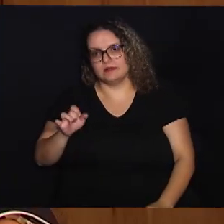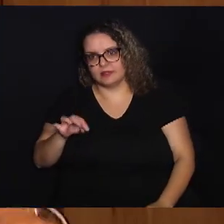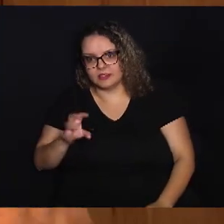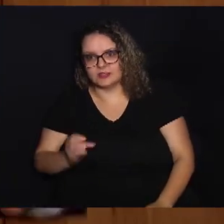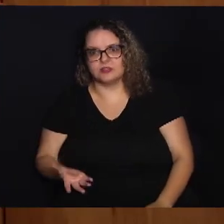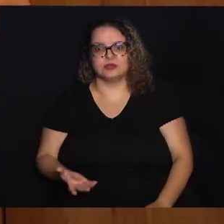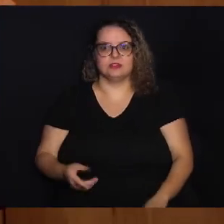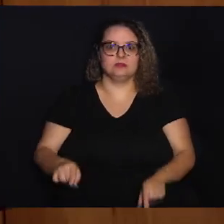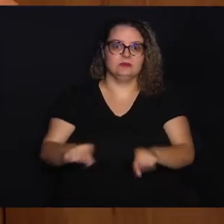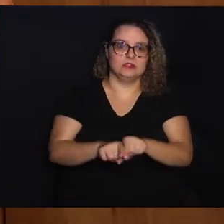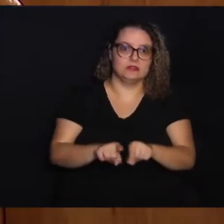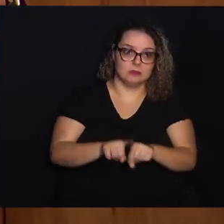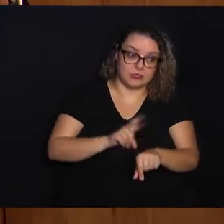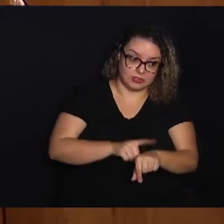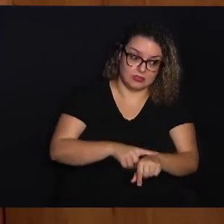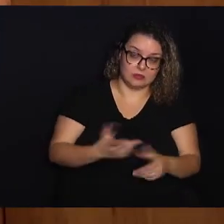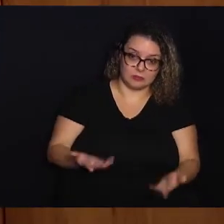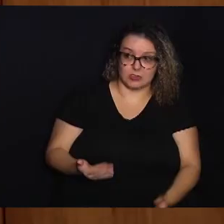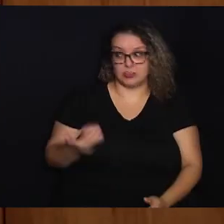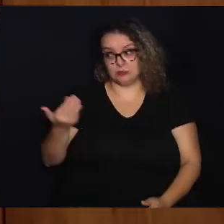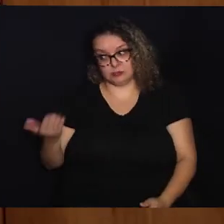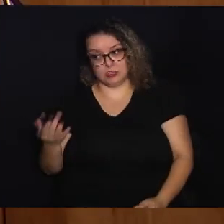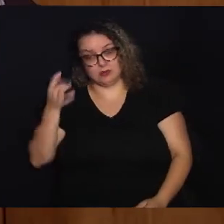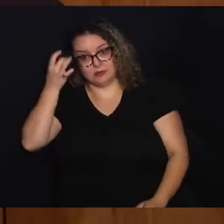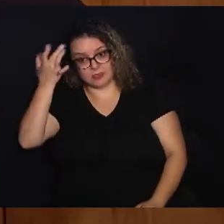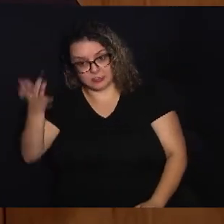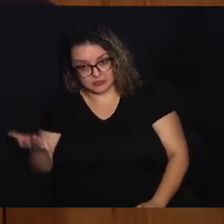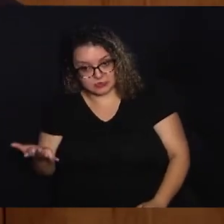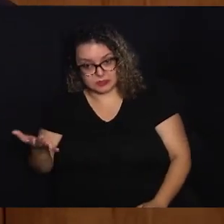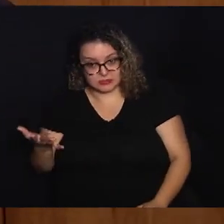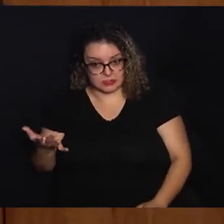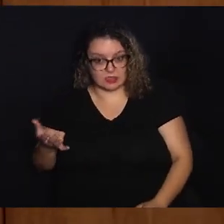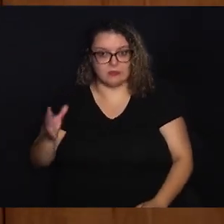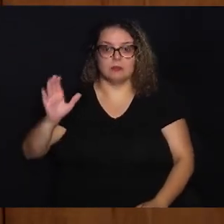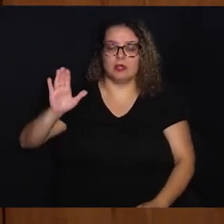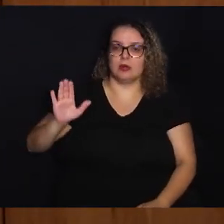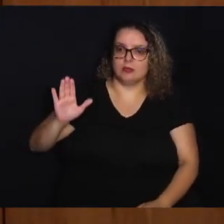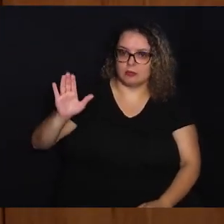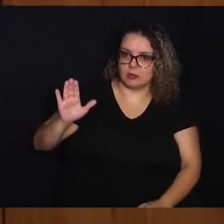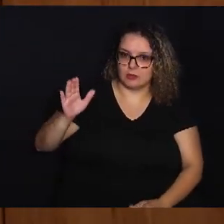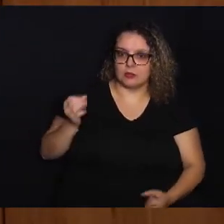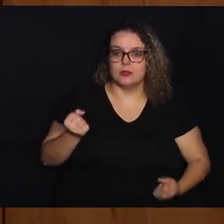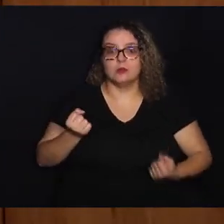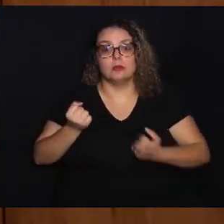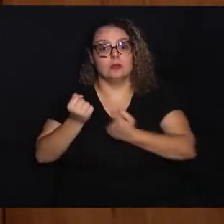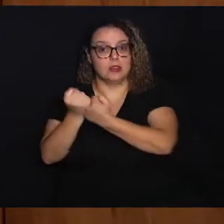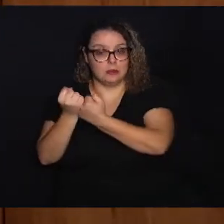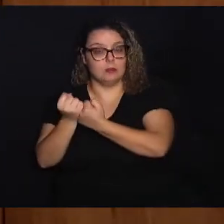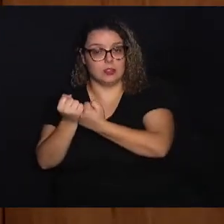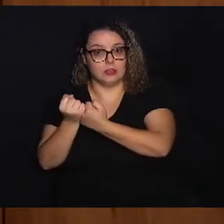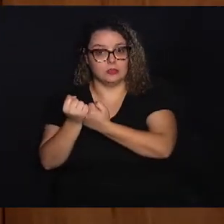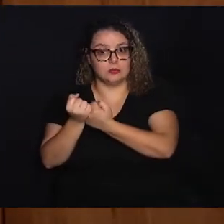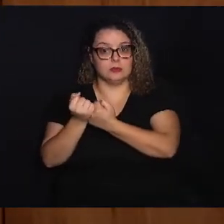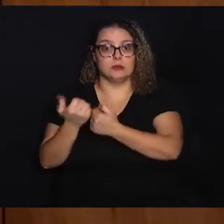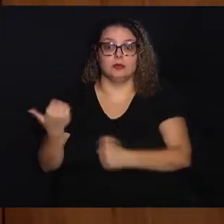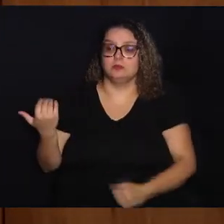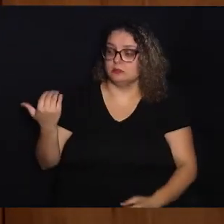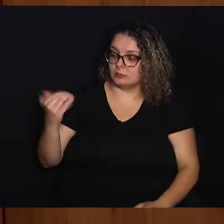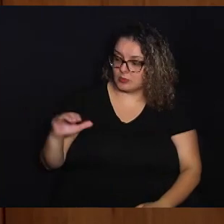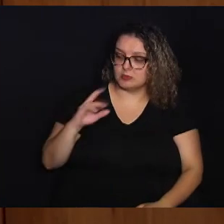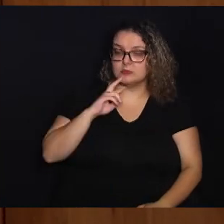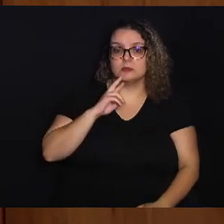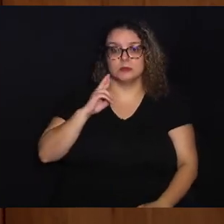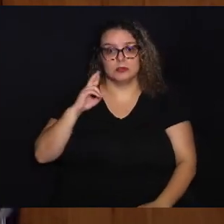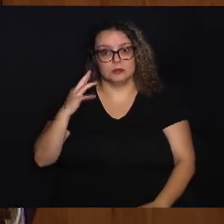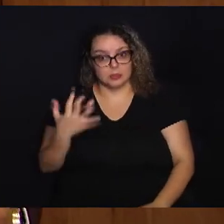um lado, se nós facilitamos para os candidatos e seus apoiadores, publicando os